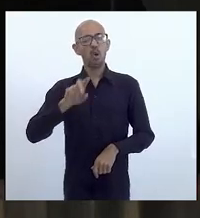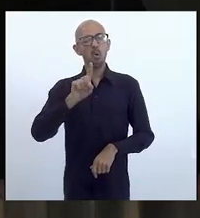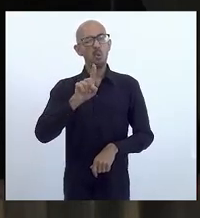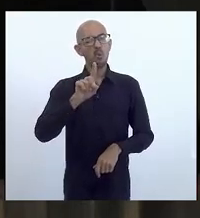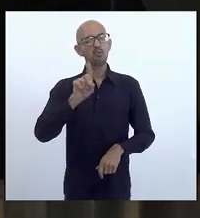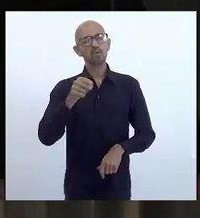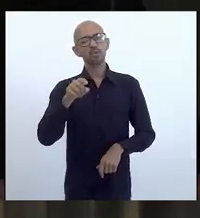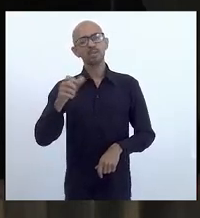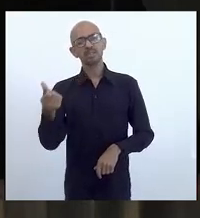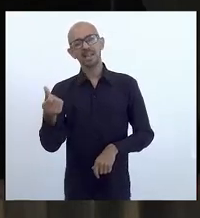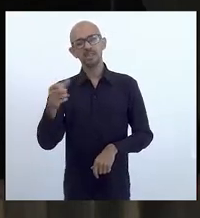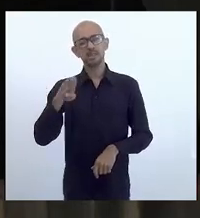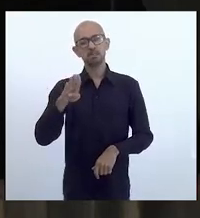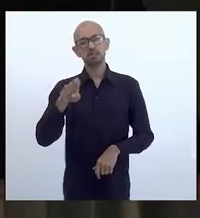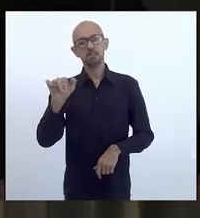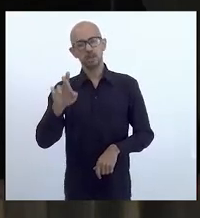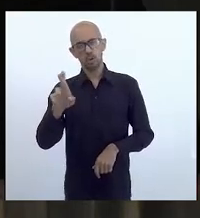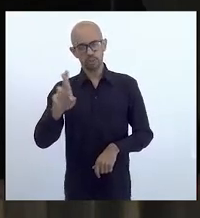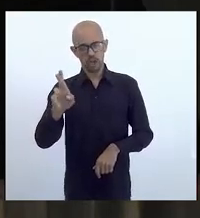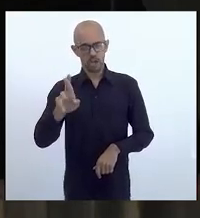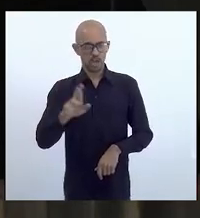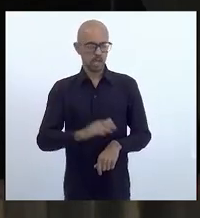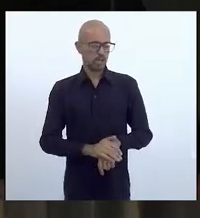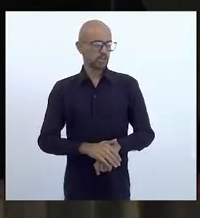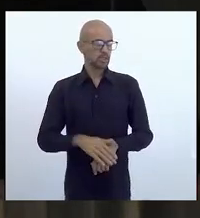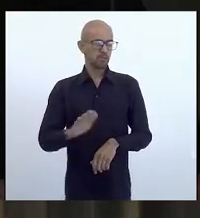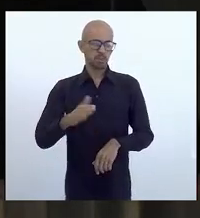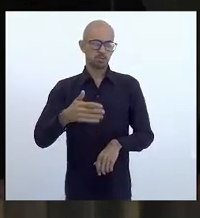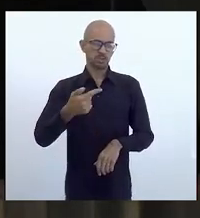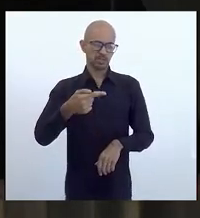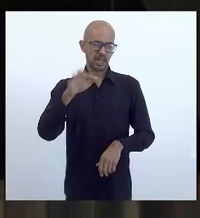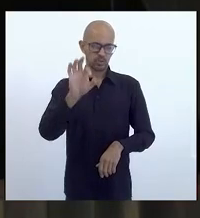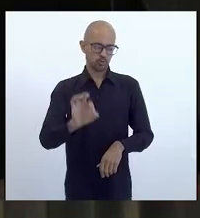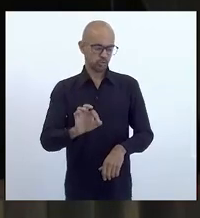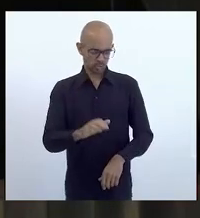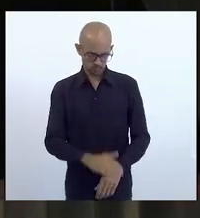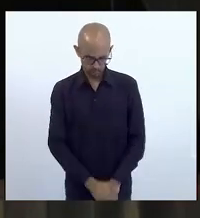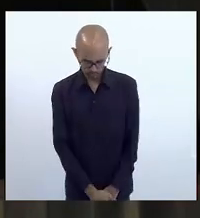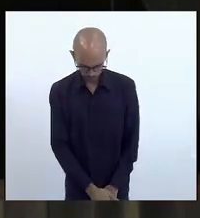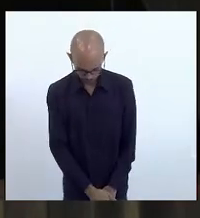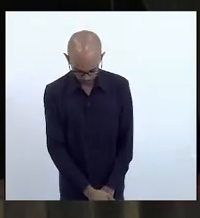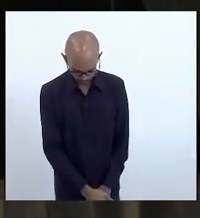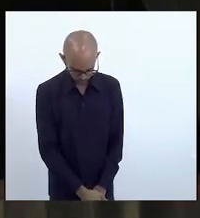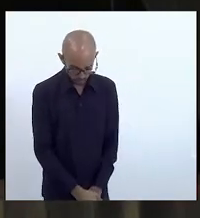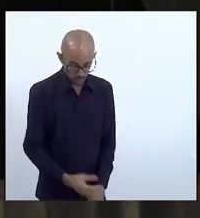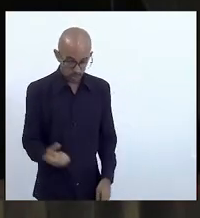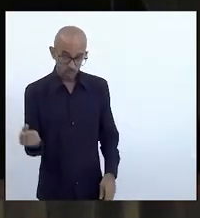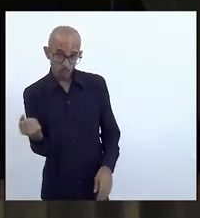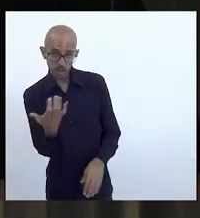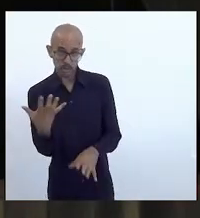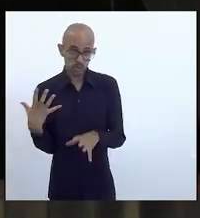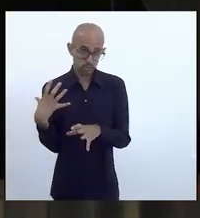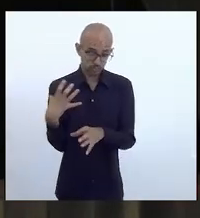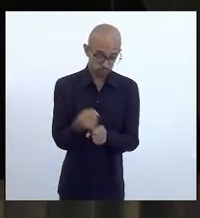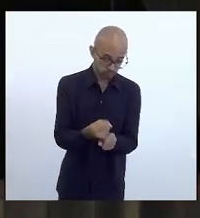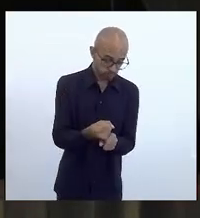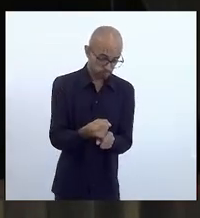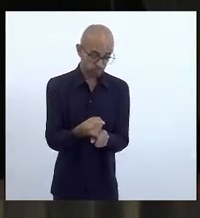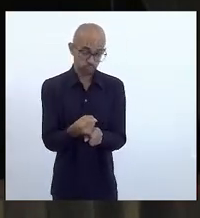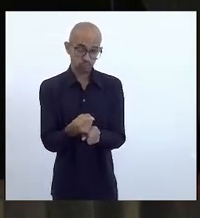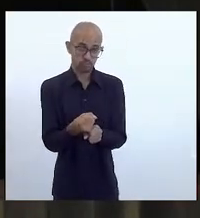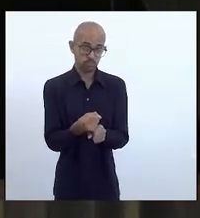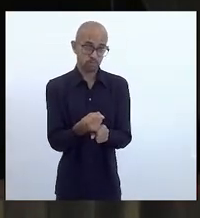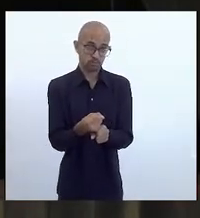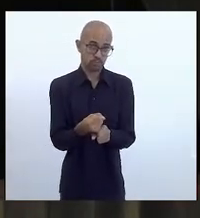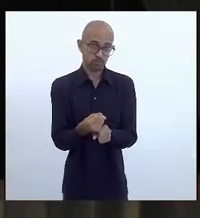incremento aí, de em torno de 7%. E quando a gente vai olhar os royalties do